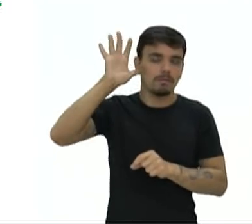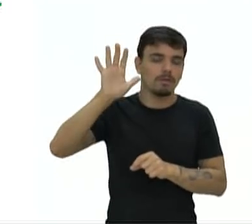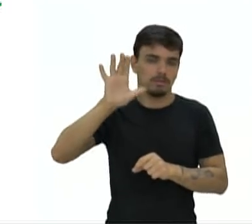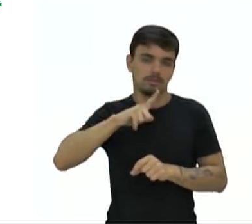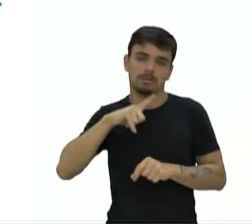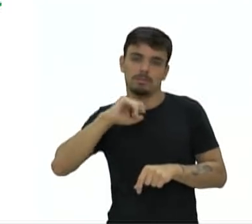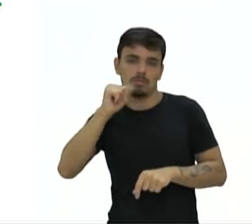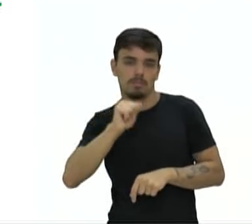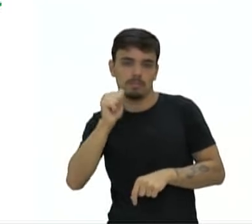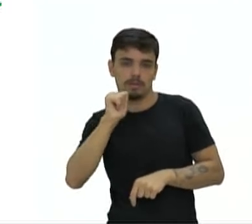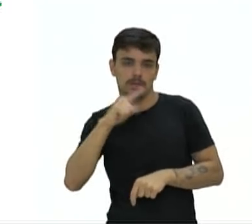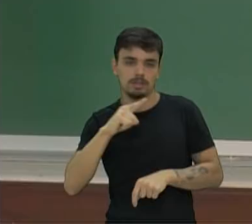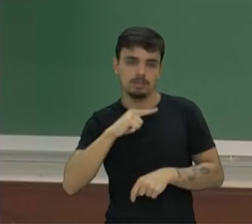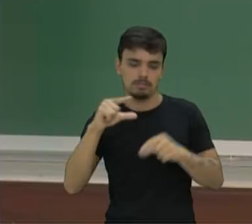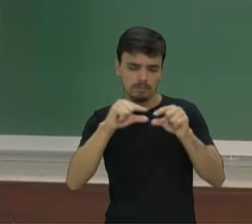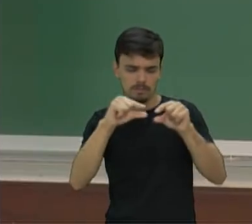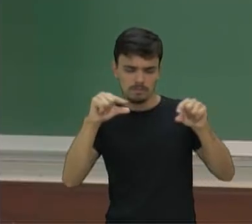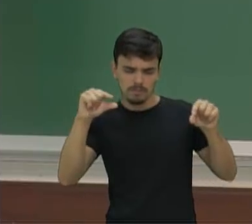menina, uma fita de lã.